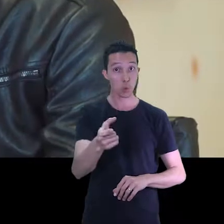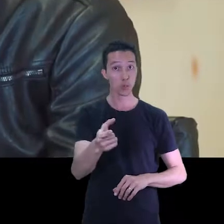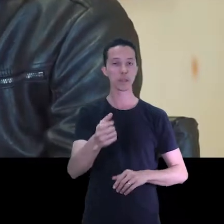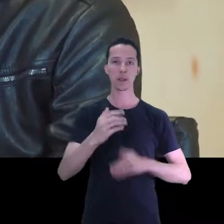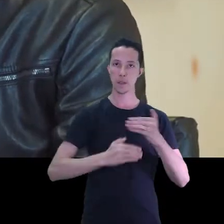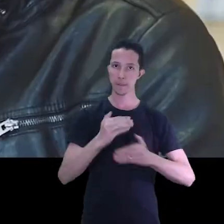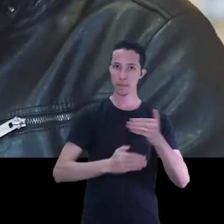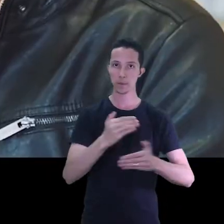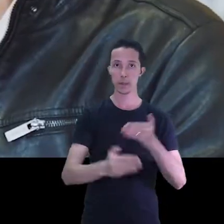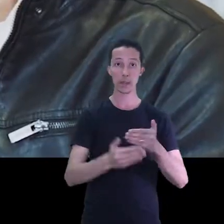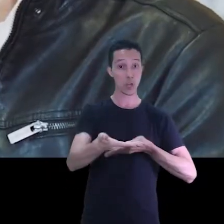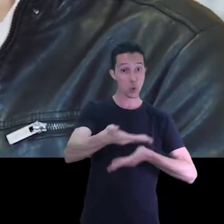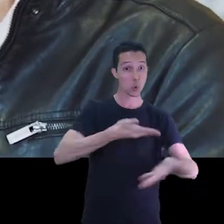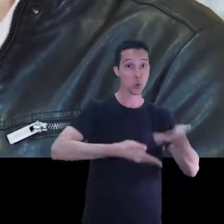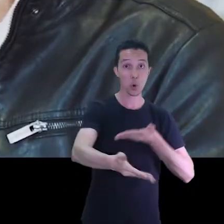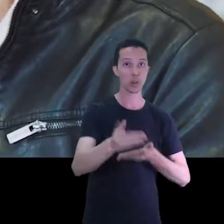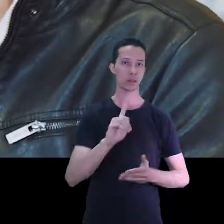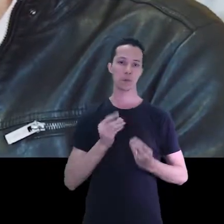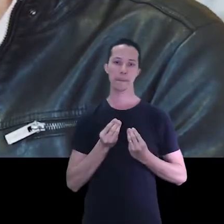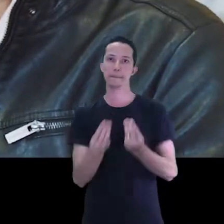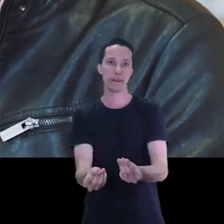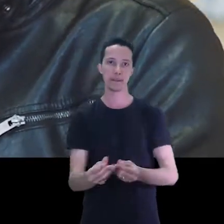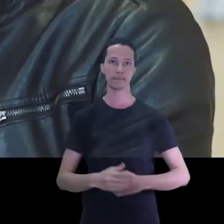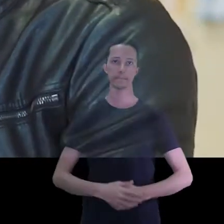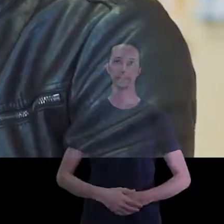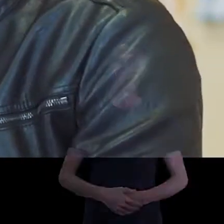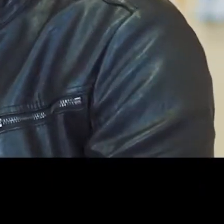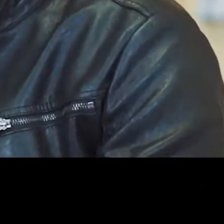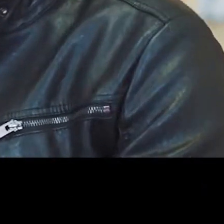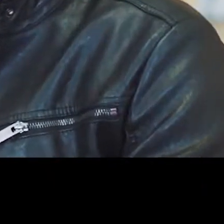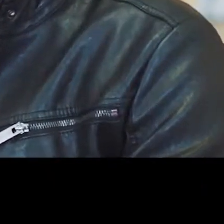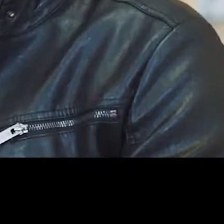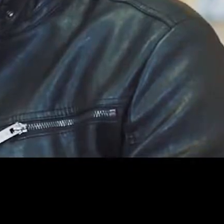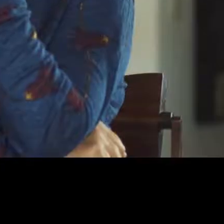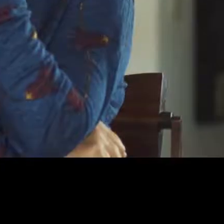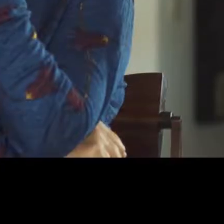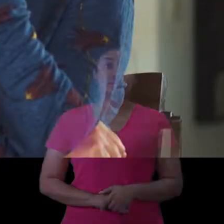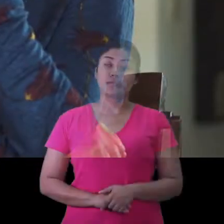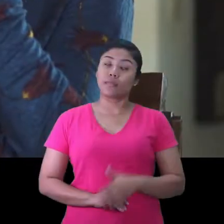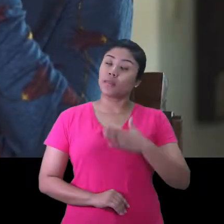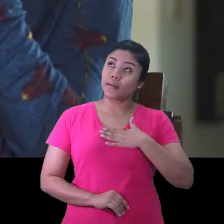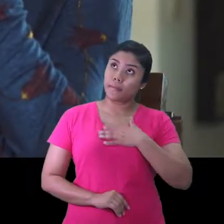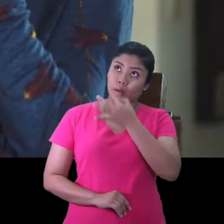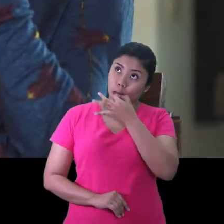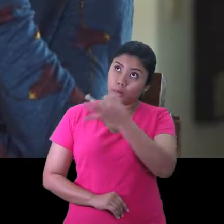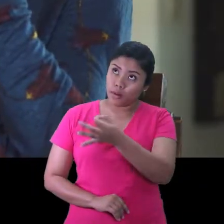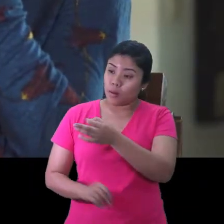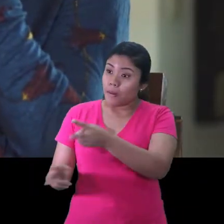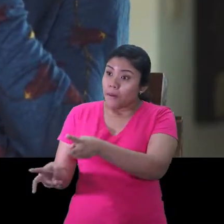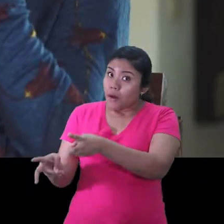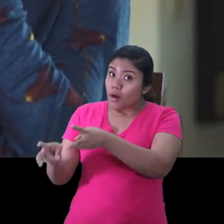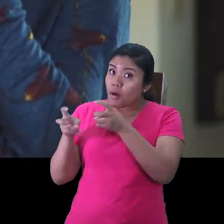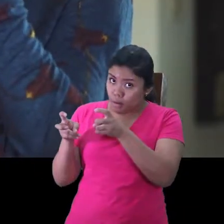ações pedagógicas. Quando eu falo em escuta, eu estou falando num processo educativo com a criança, não para a criança. Para mim, a